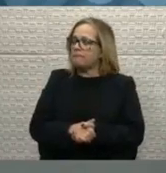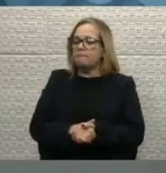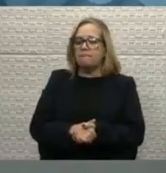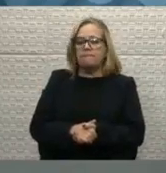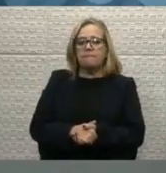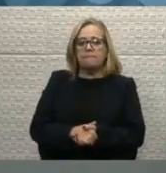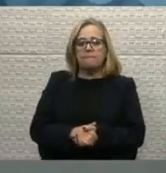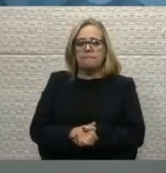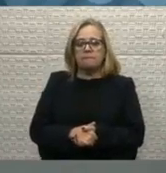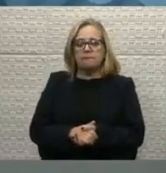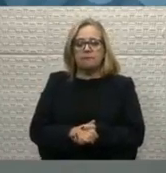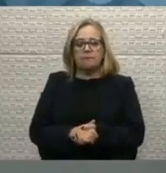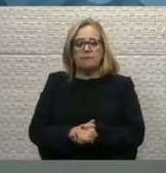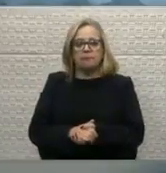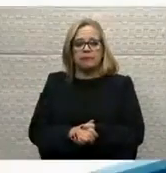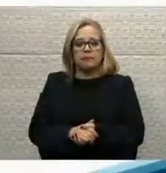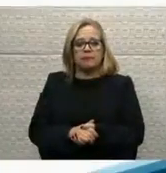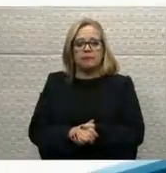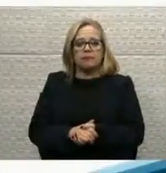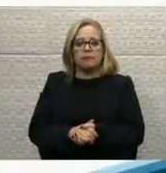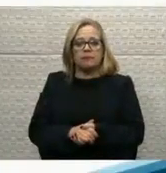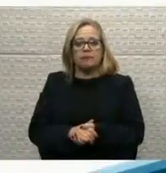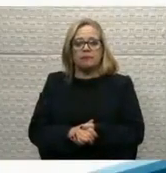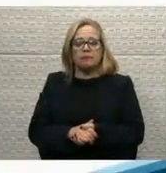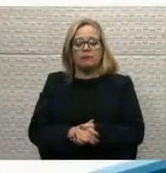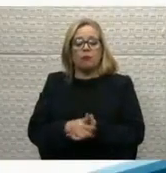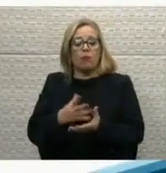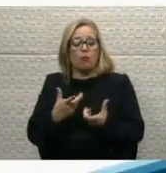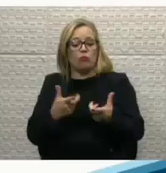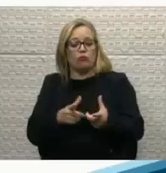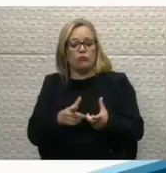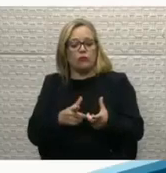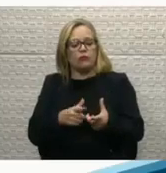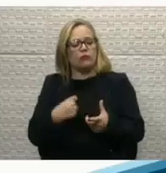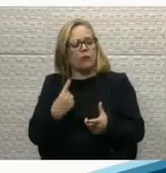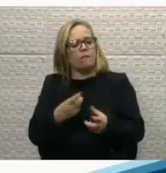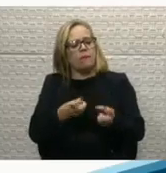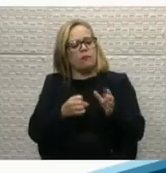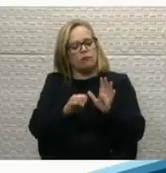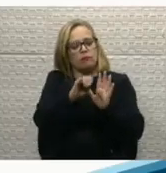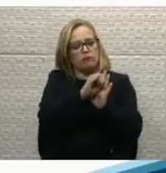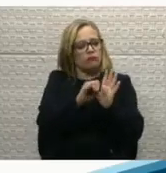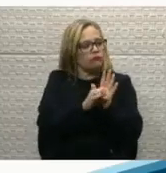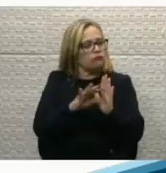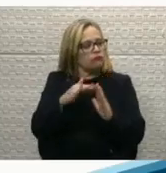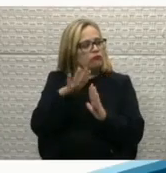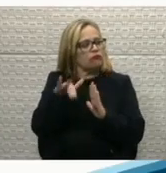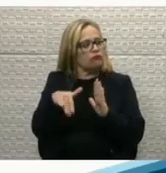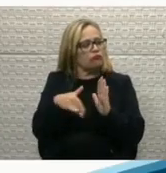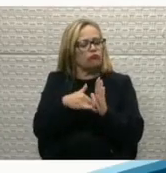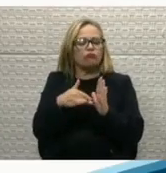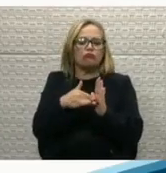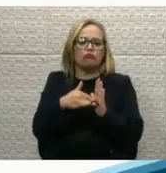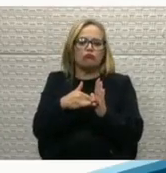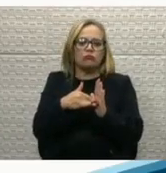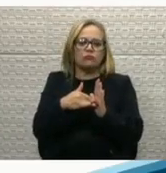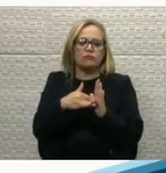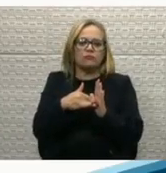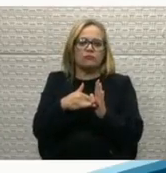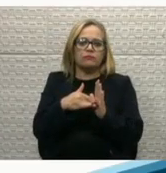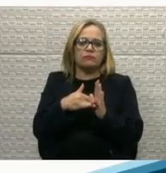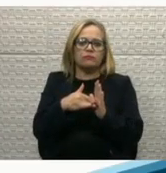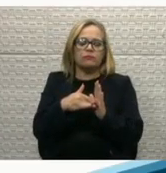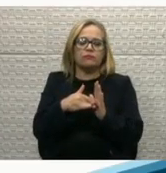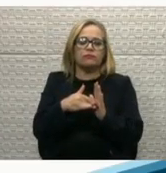avaliar agora esse procedimento geral, que vai possibilitar a identificação de todos os possíveis